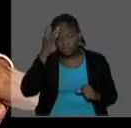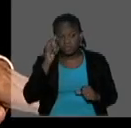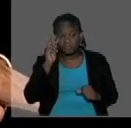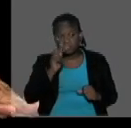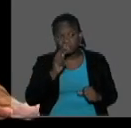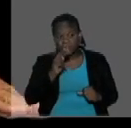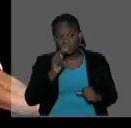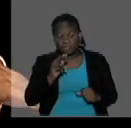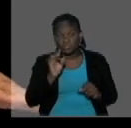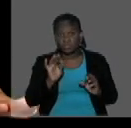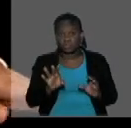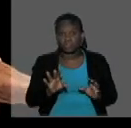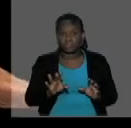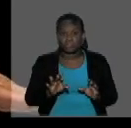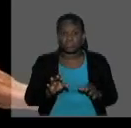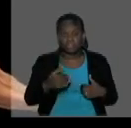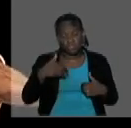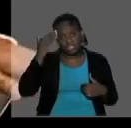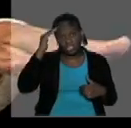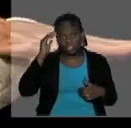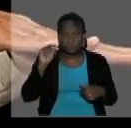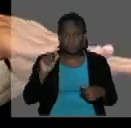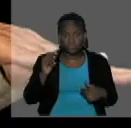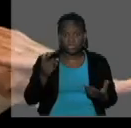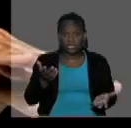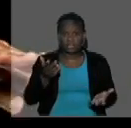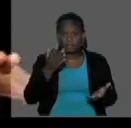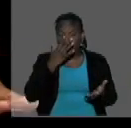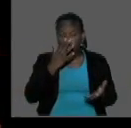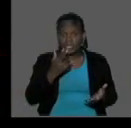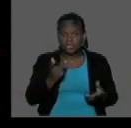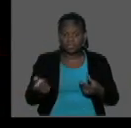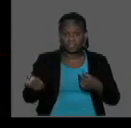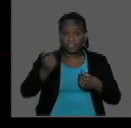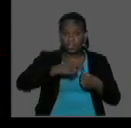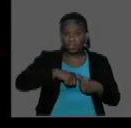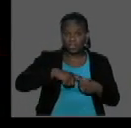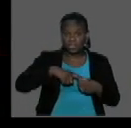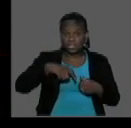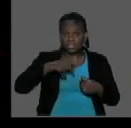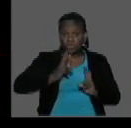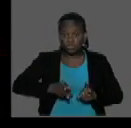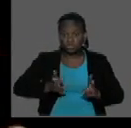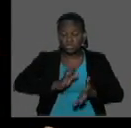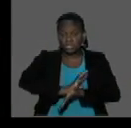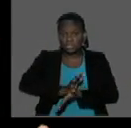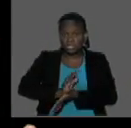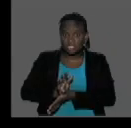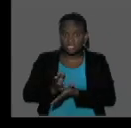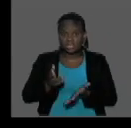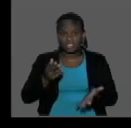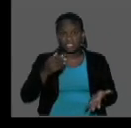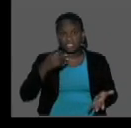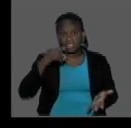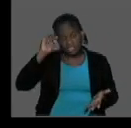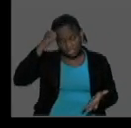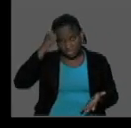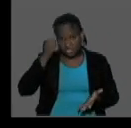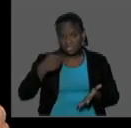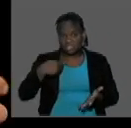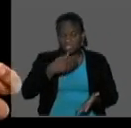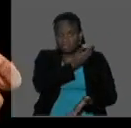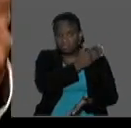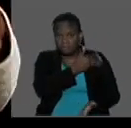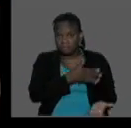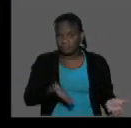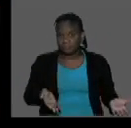visto, como assim eu tenho entendido um pouco, como retroalimentadores do racismo e da intolerância religiosa.